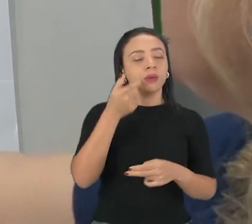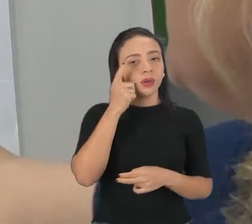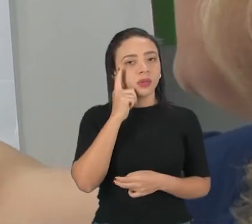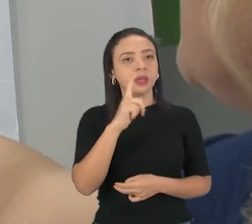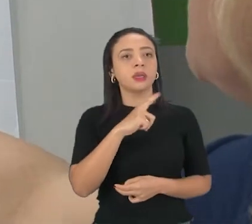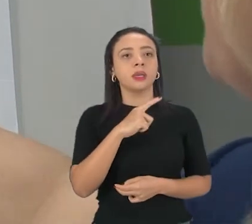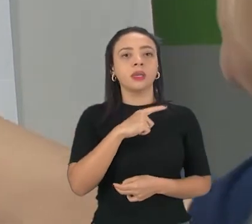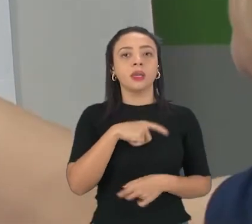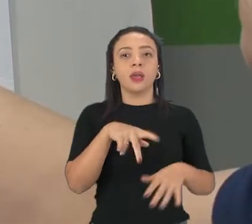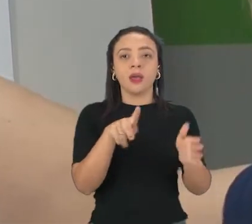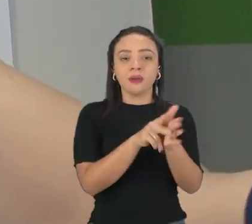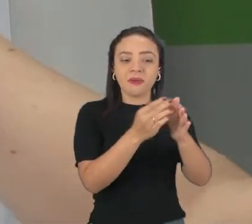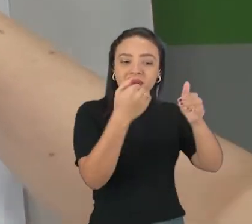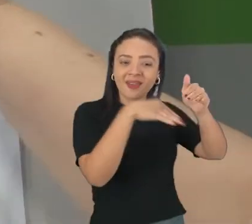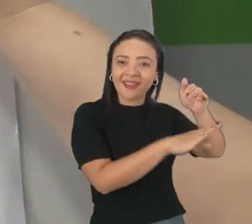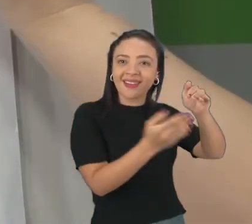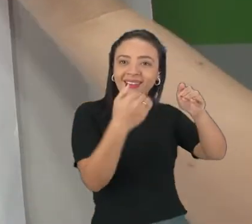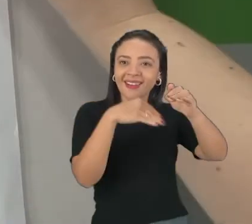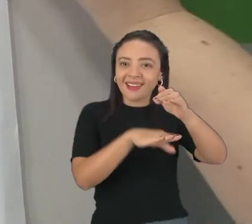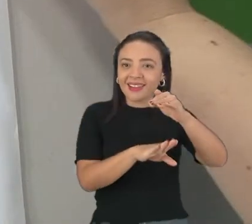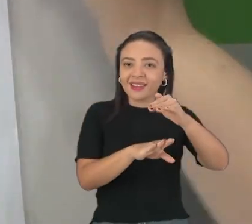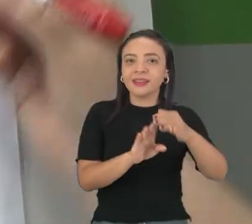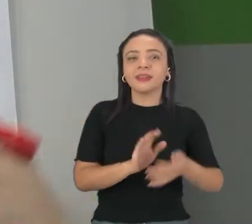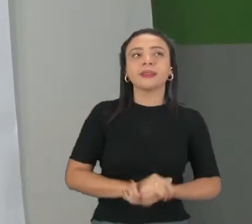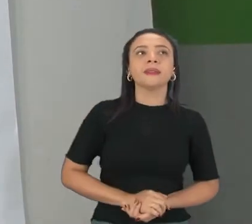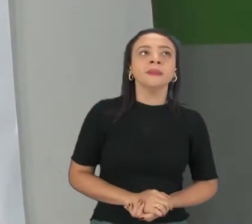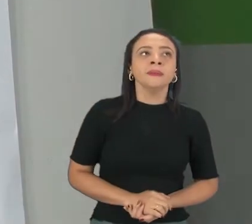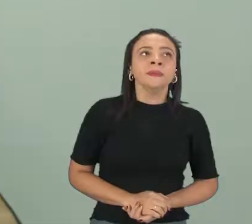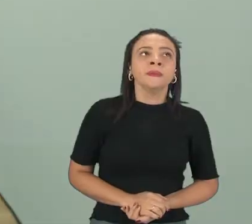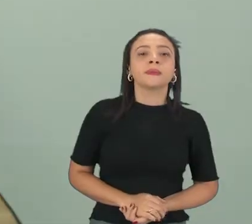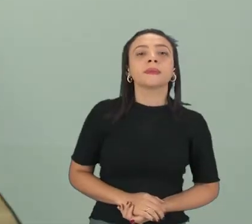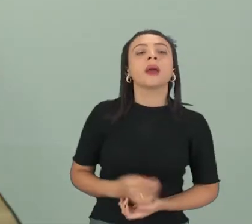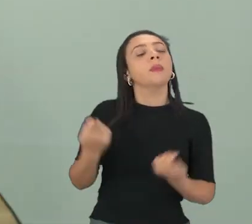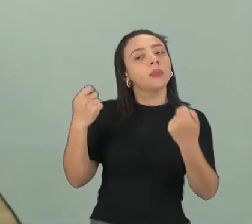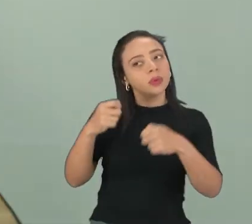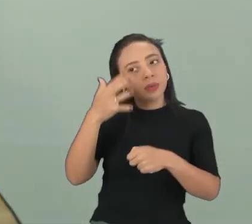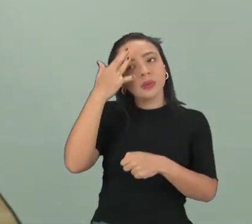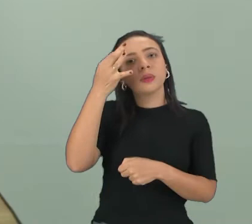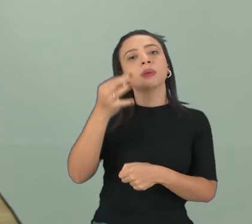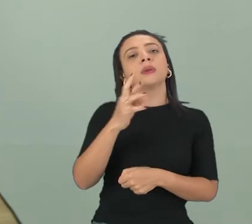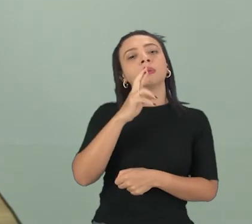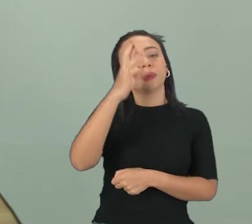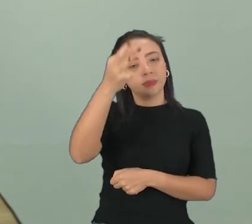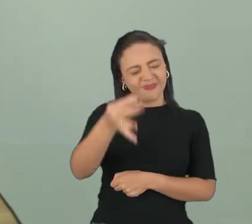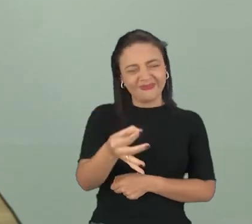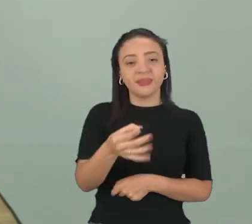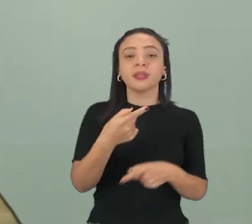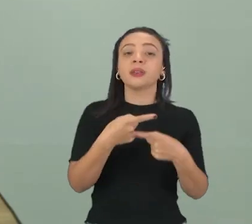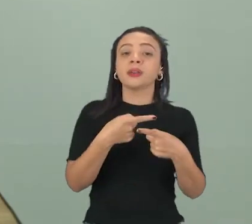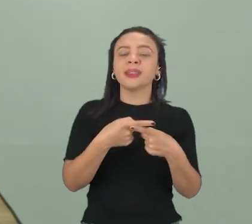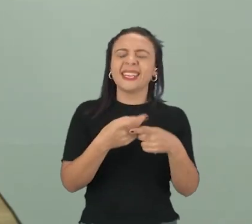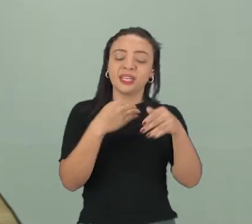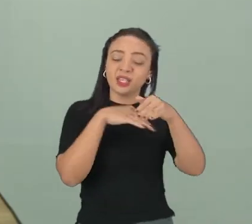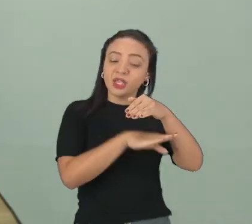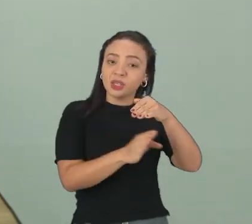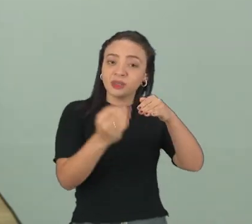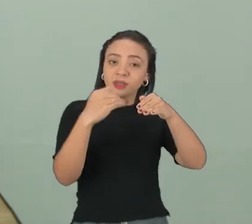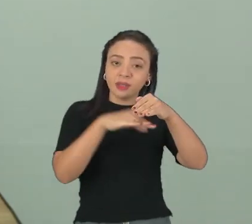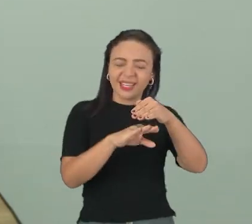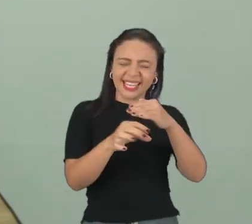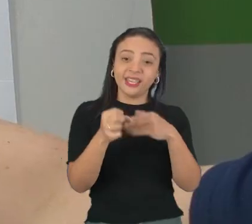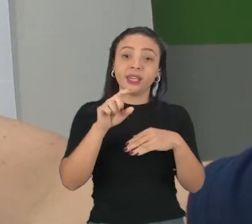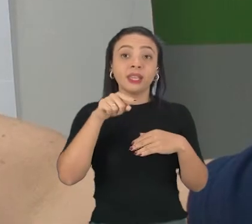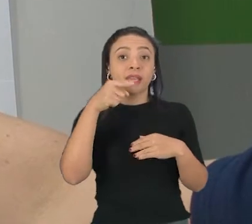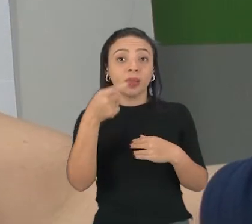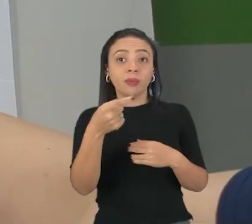própria despensa. Aqui eu compreendo a resposta, porque ele guarda, né? E quando